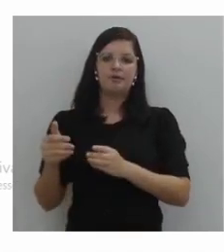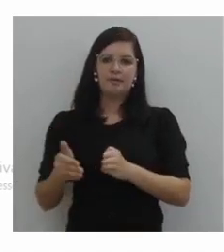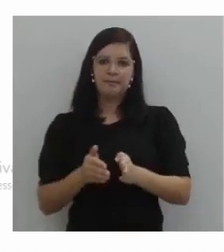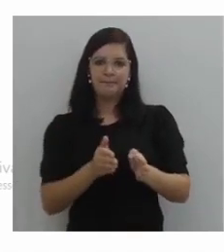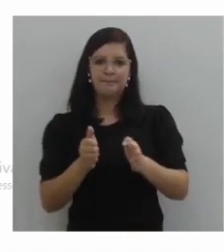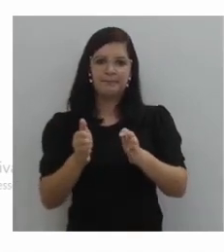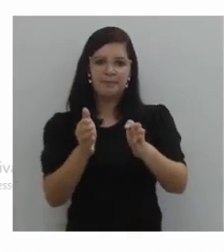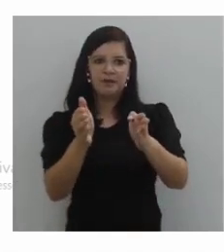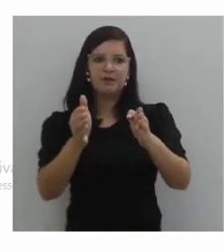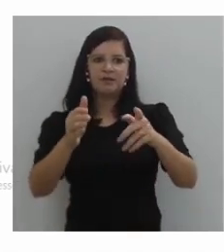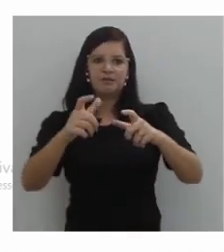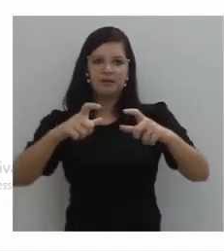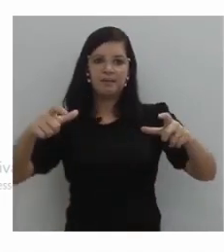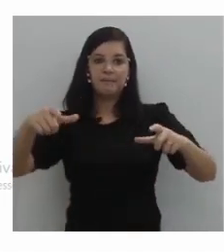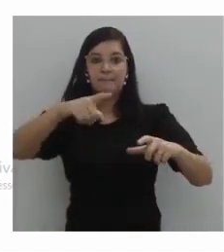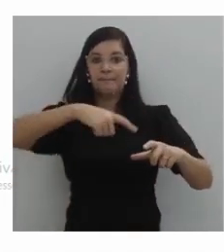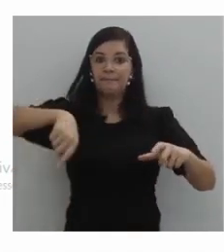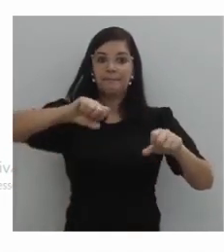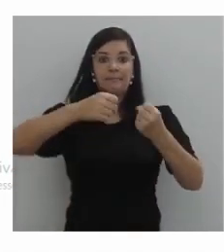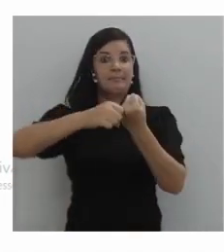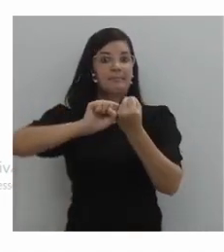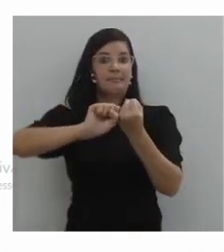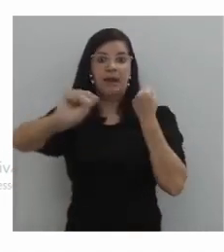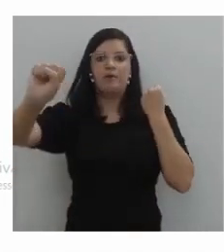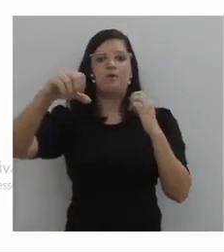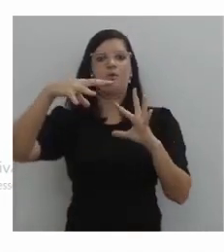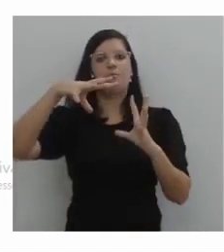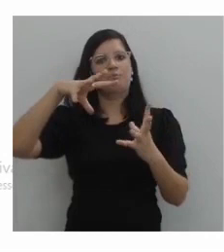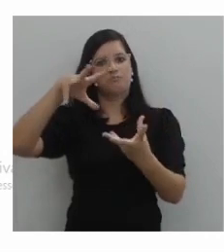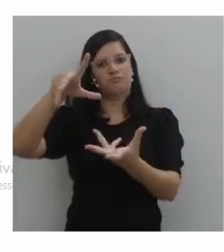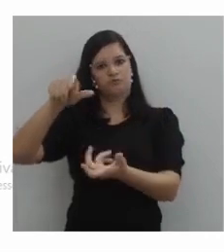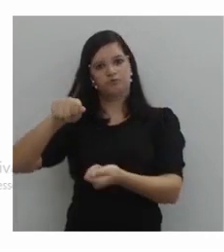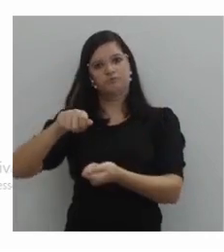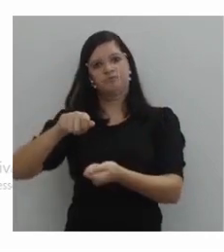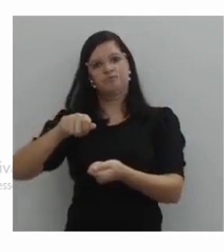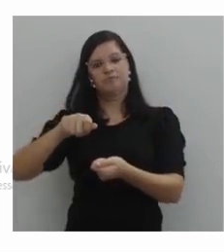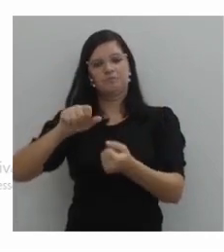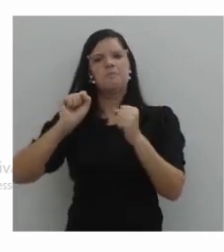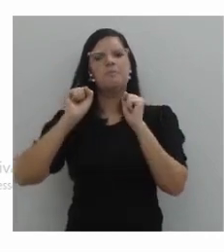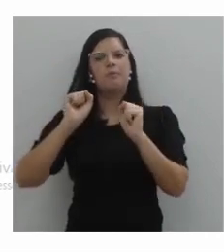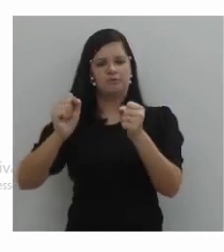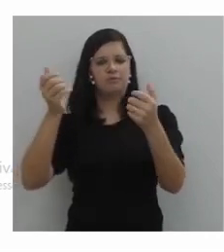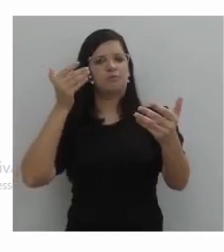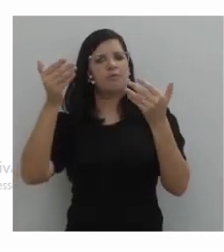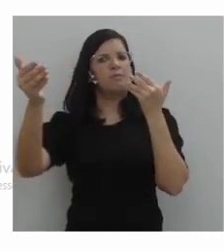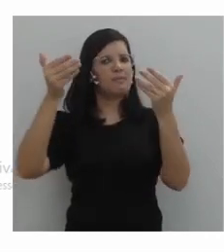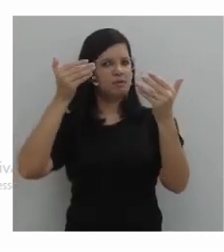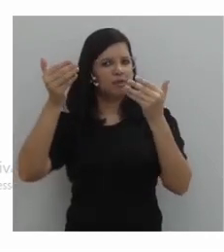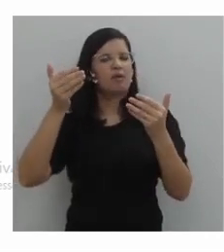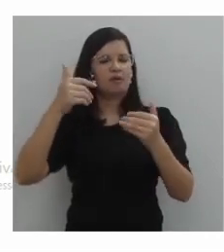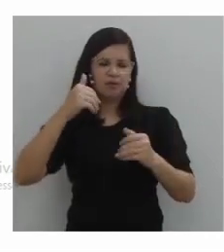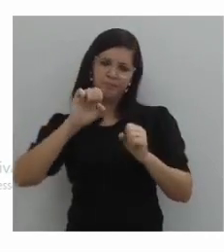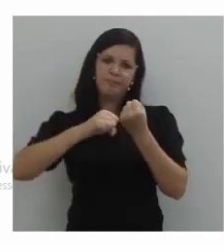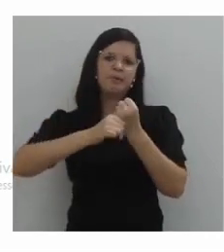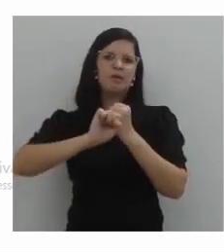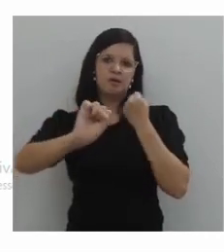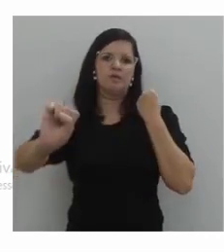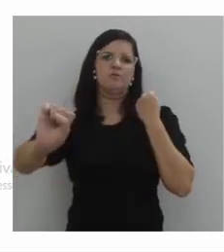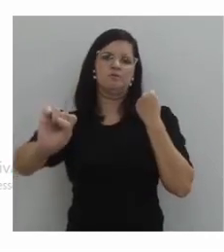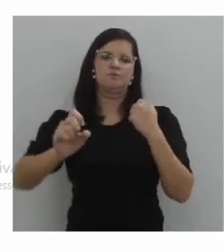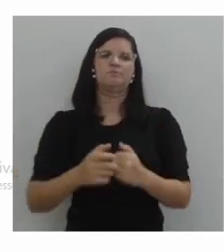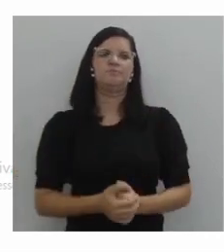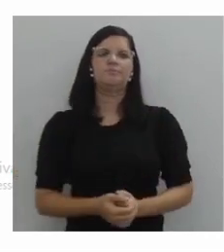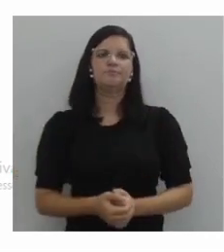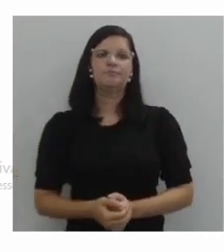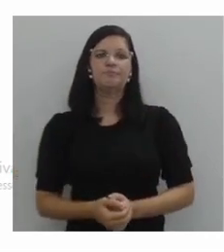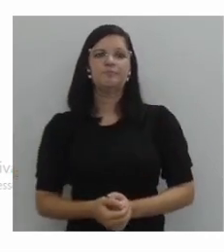bacia hidrográfica, é a maior do planeta, tá? A gente pode ter essa comparação aí, isso é muito importante entender,